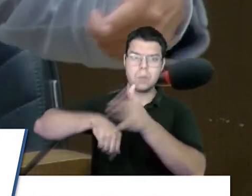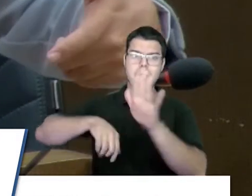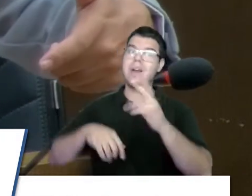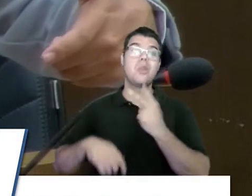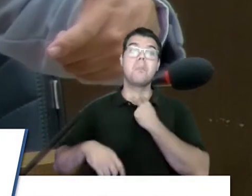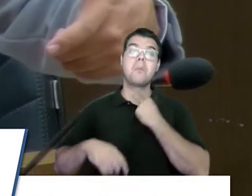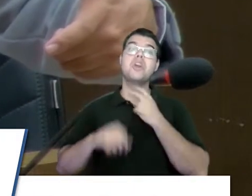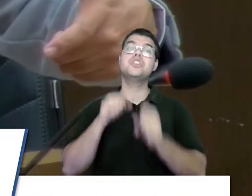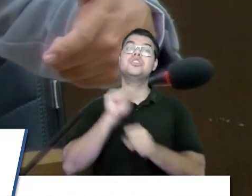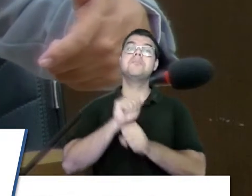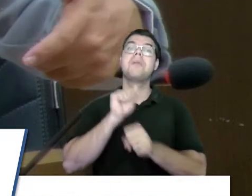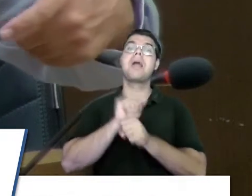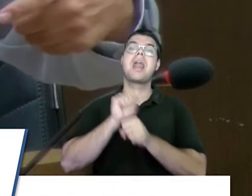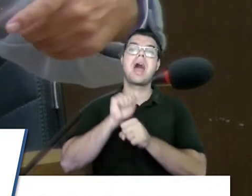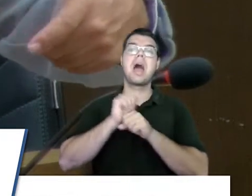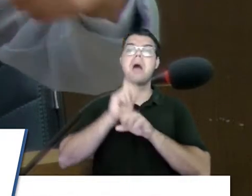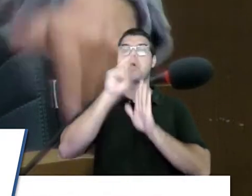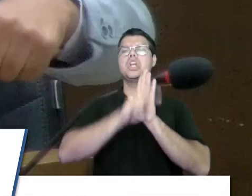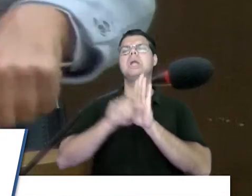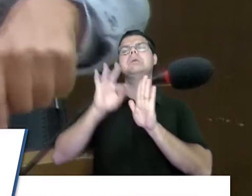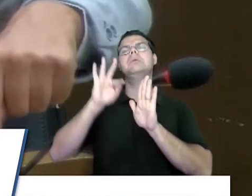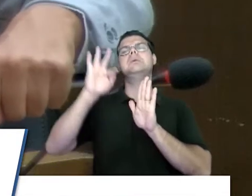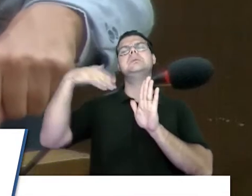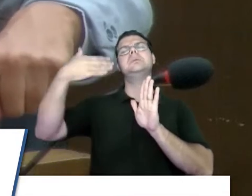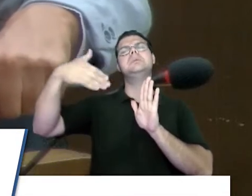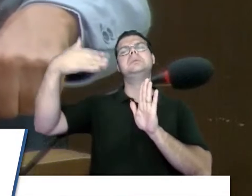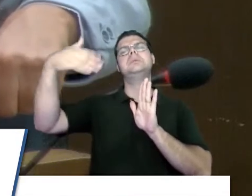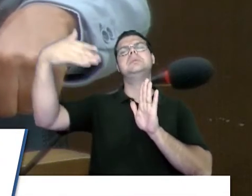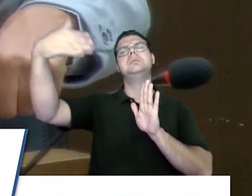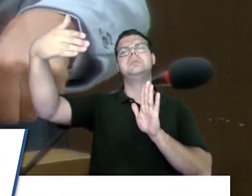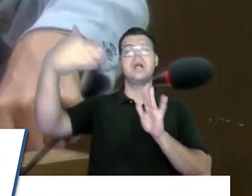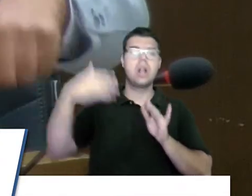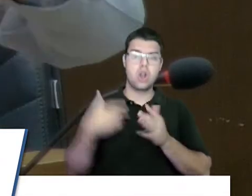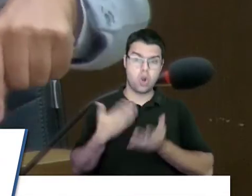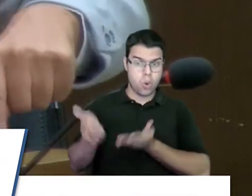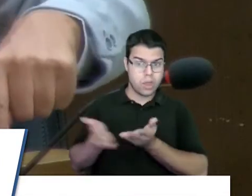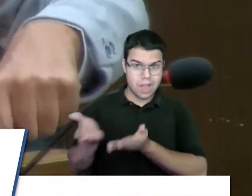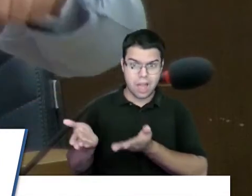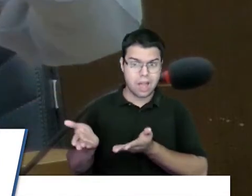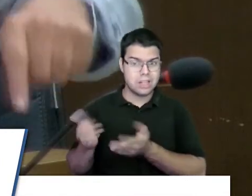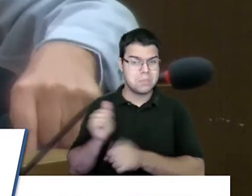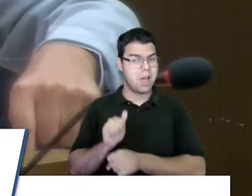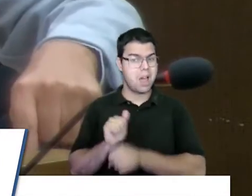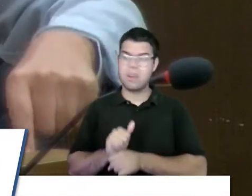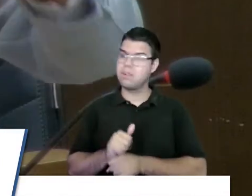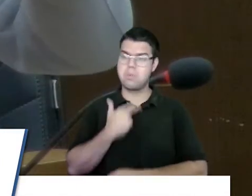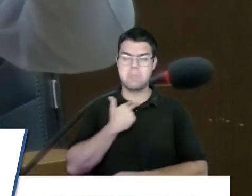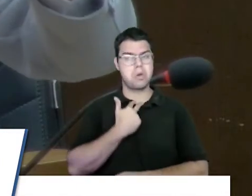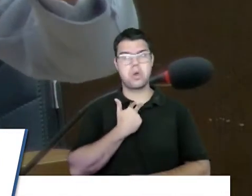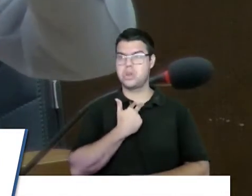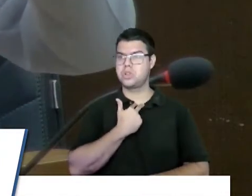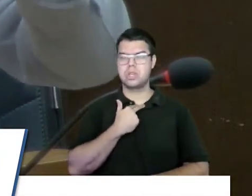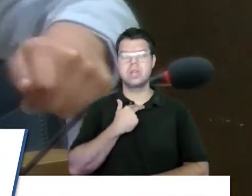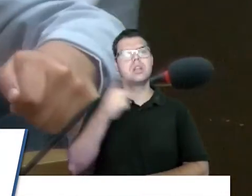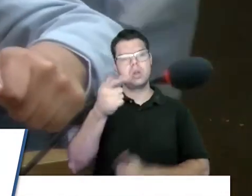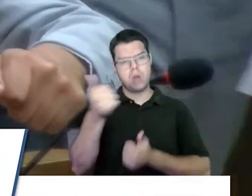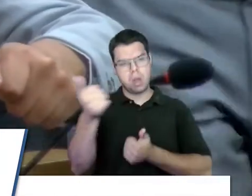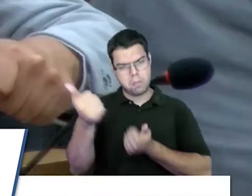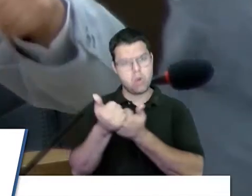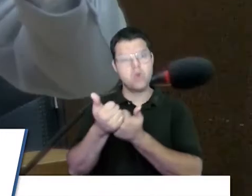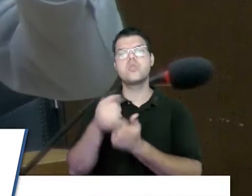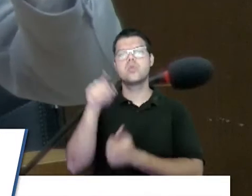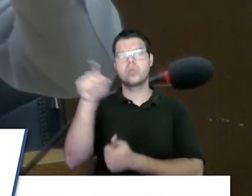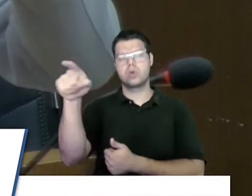tão a longo prazo... De jeito nenhum. Para cuidarmos dessas pessoas. Já disse, você tem o meu apoio, apoio o